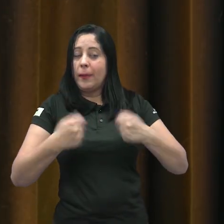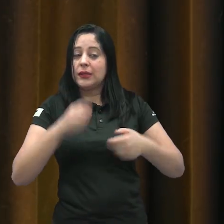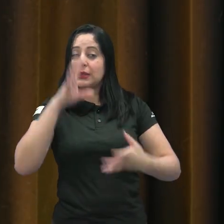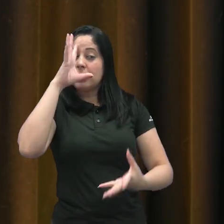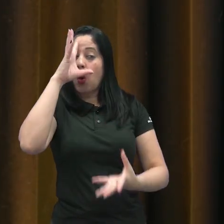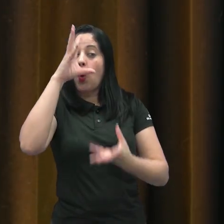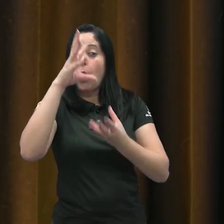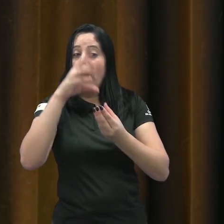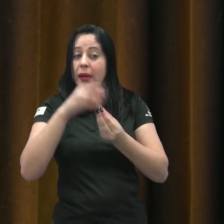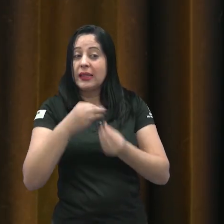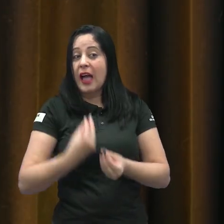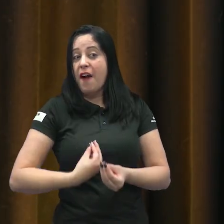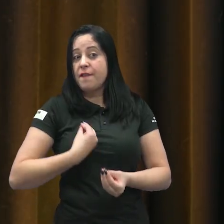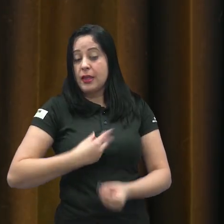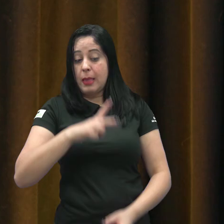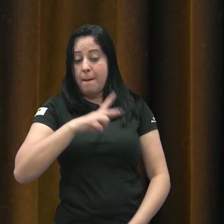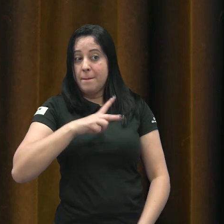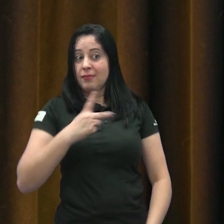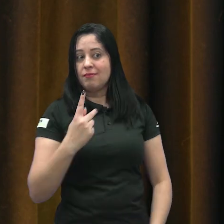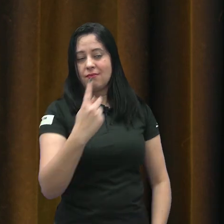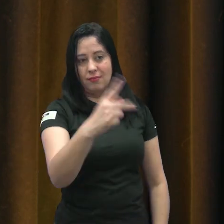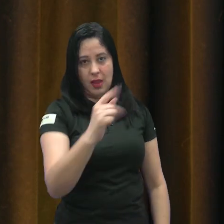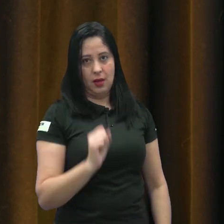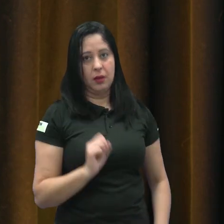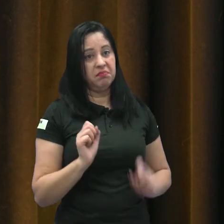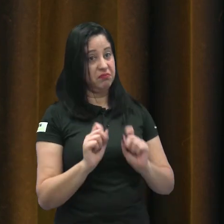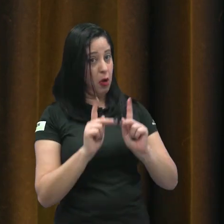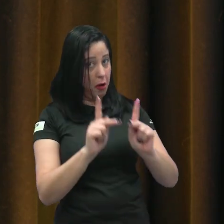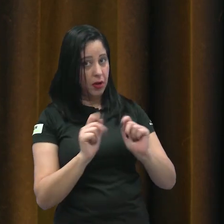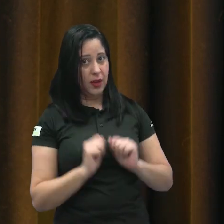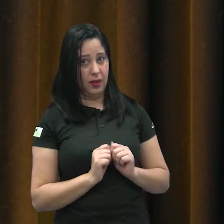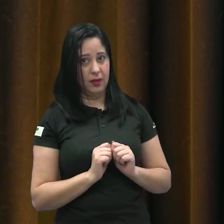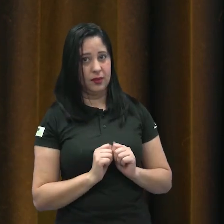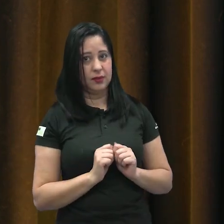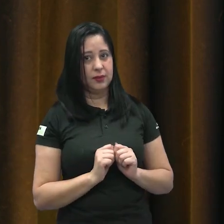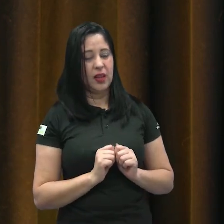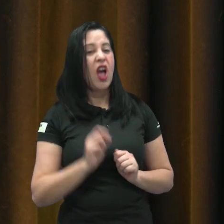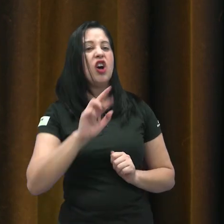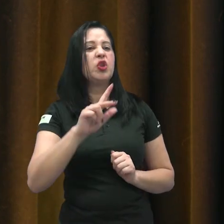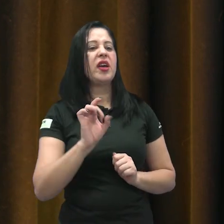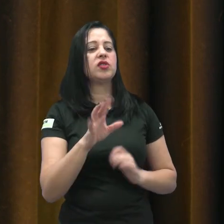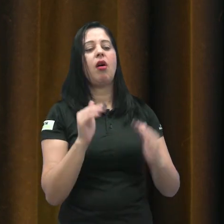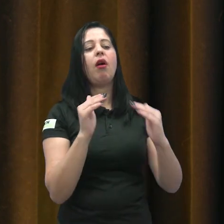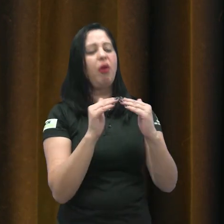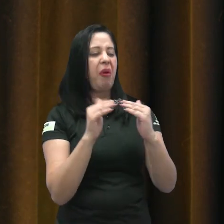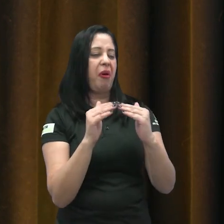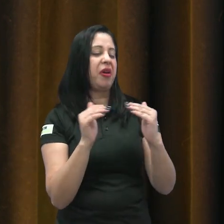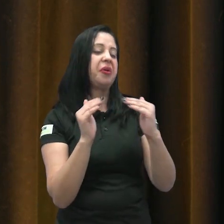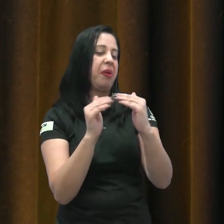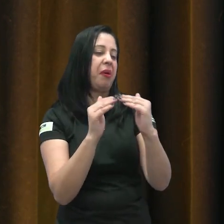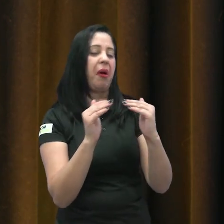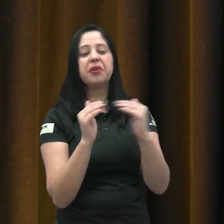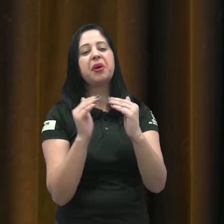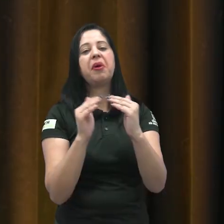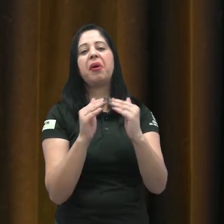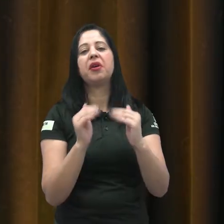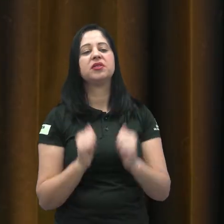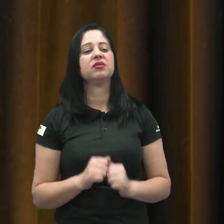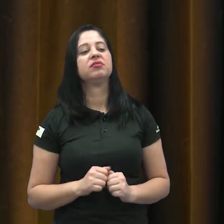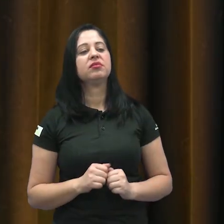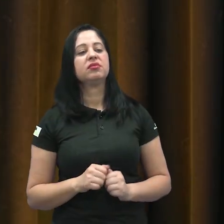aquilo faz parte da vida da pessoa. E, ok, e aí não é só eu concordar com a outra faculdade, né?